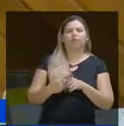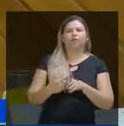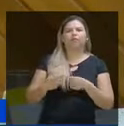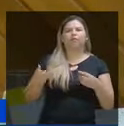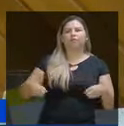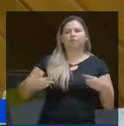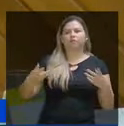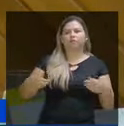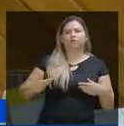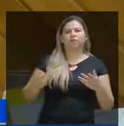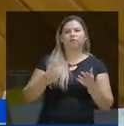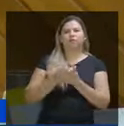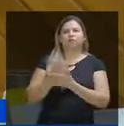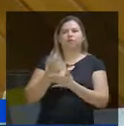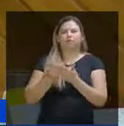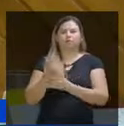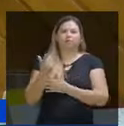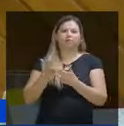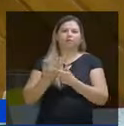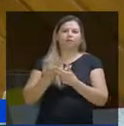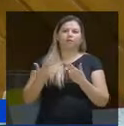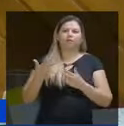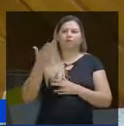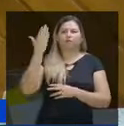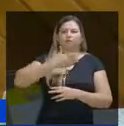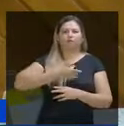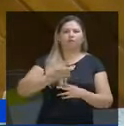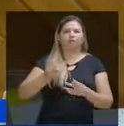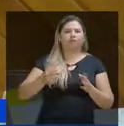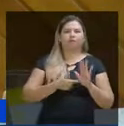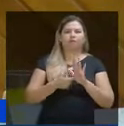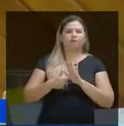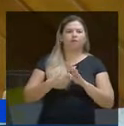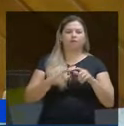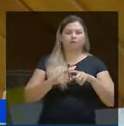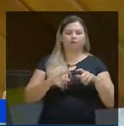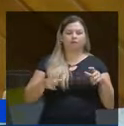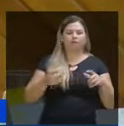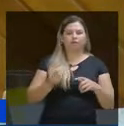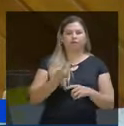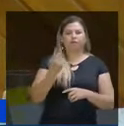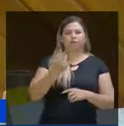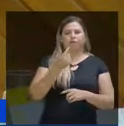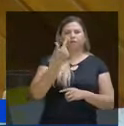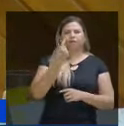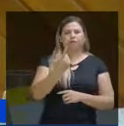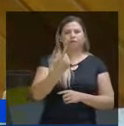foram feitas e não comprovadas, que totalizaram o valor de R$